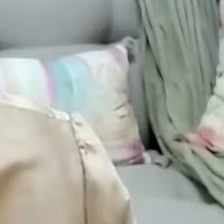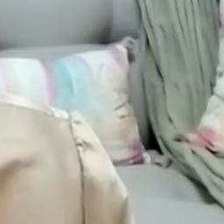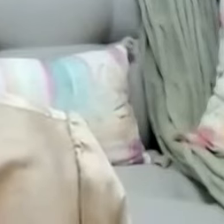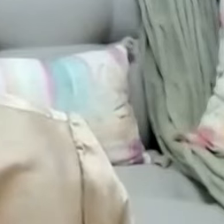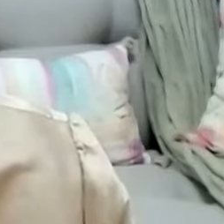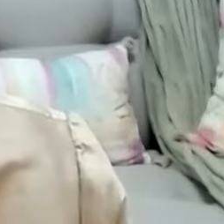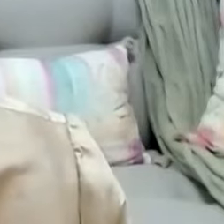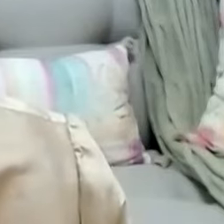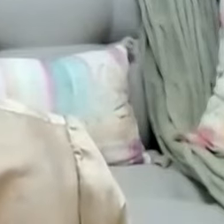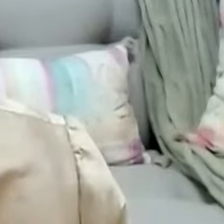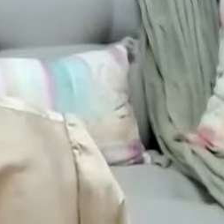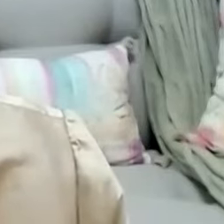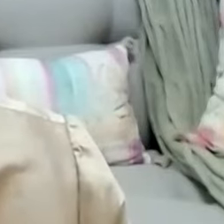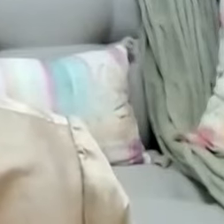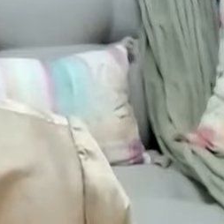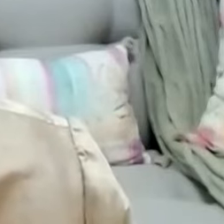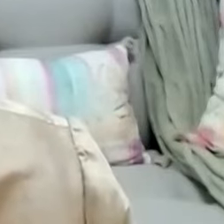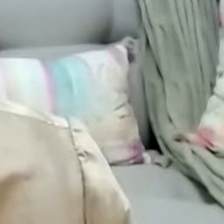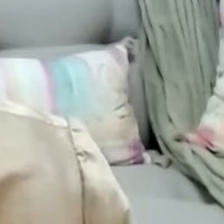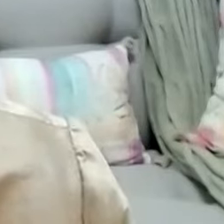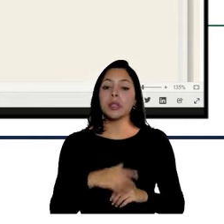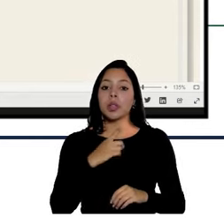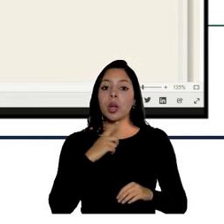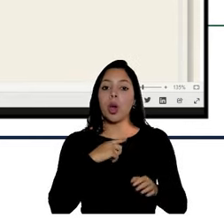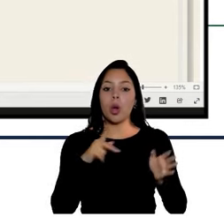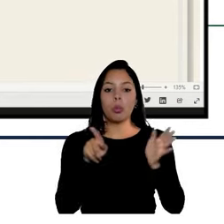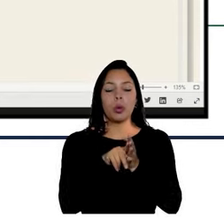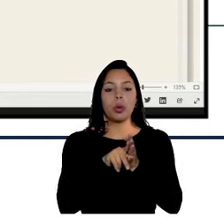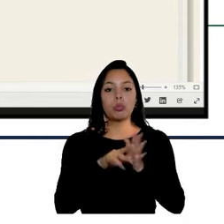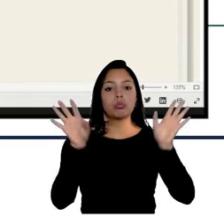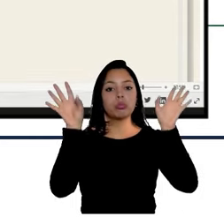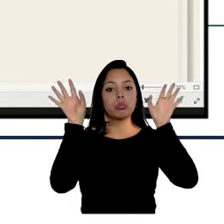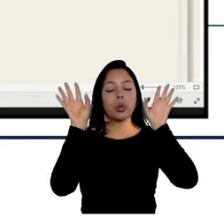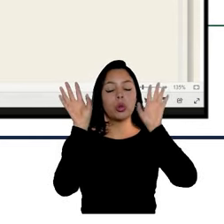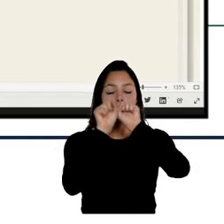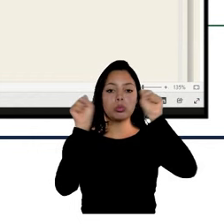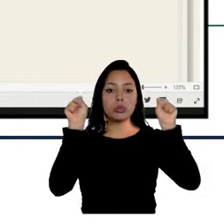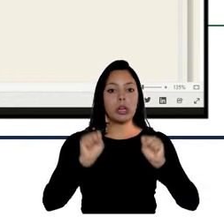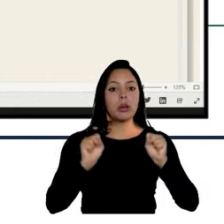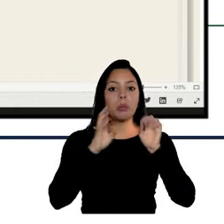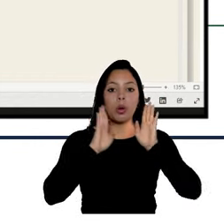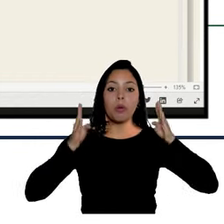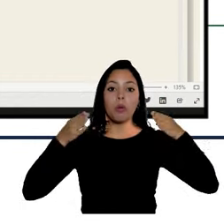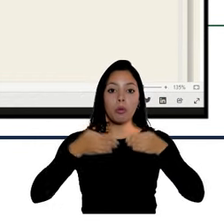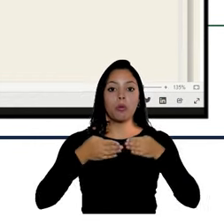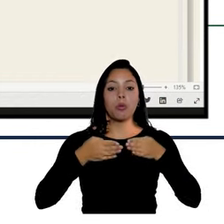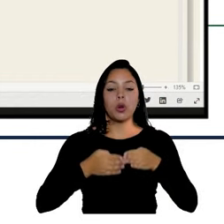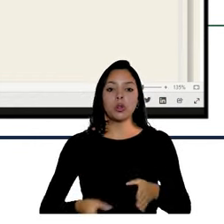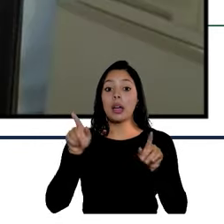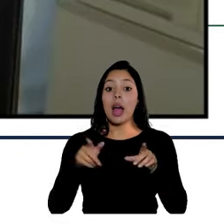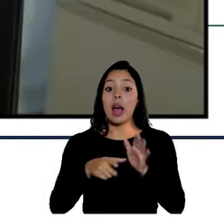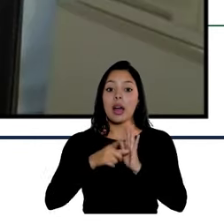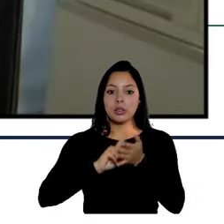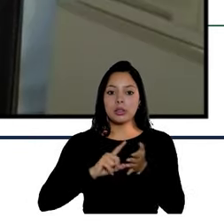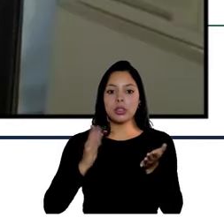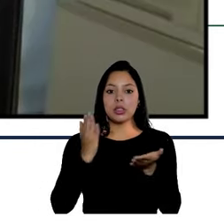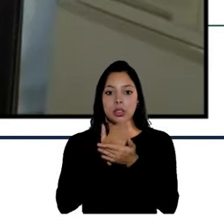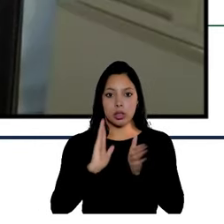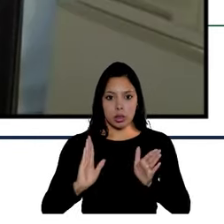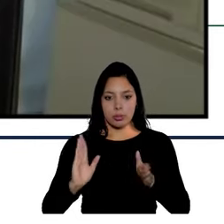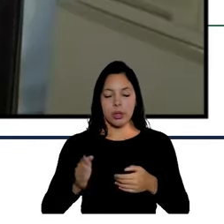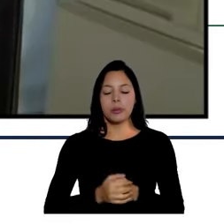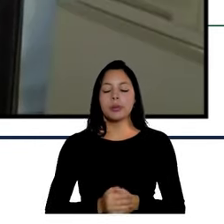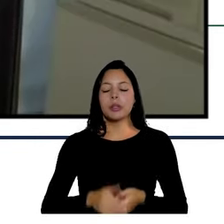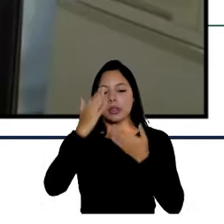ser constantemente revisados no primeiro painel balanço de sustentabilidade do Poder Judiciário a diretora do